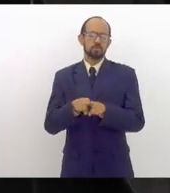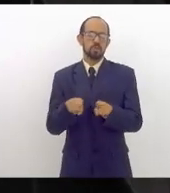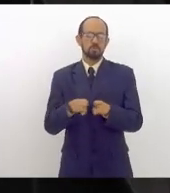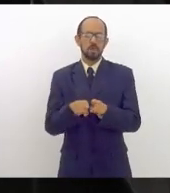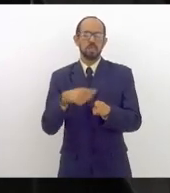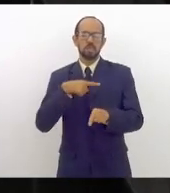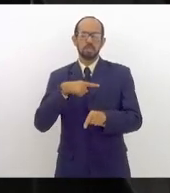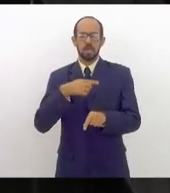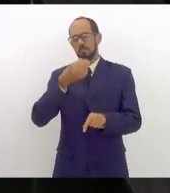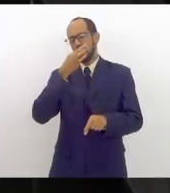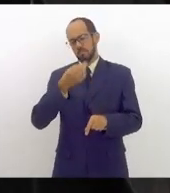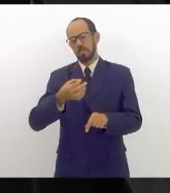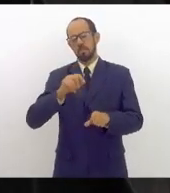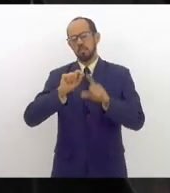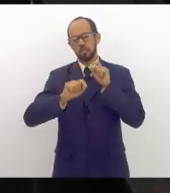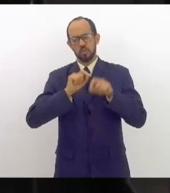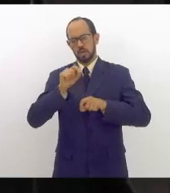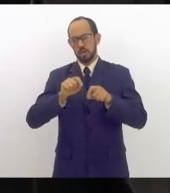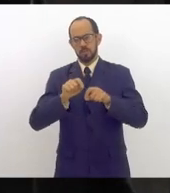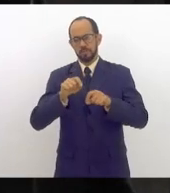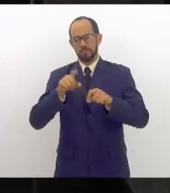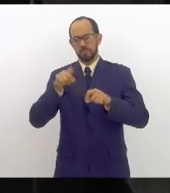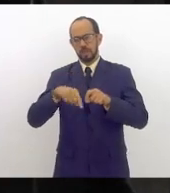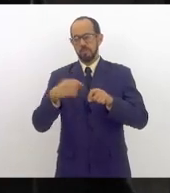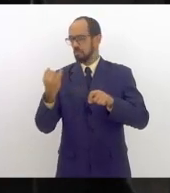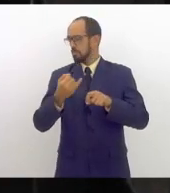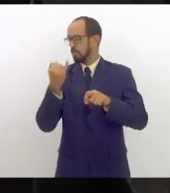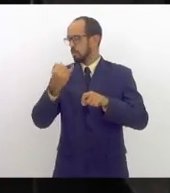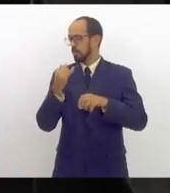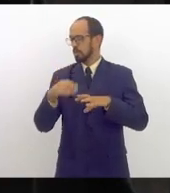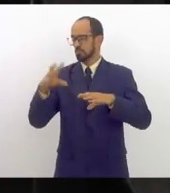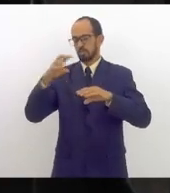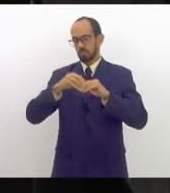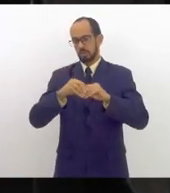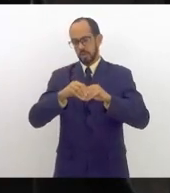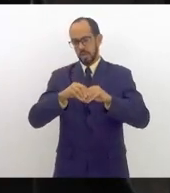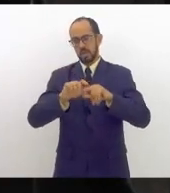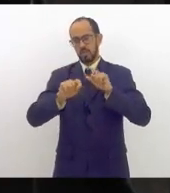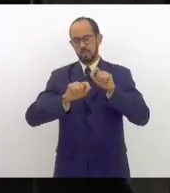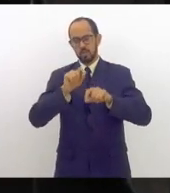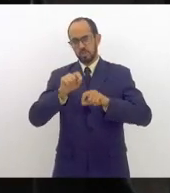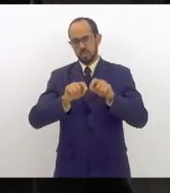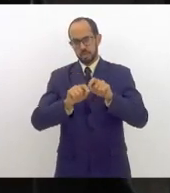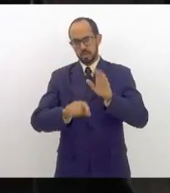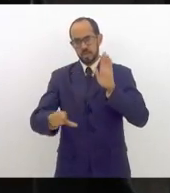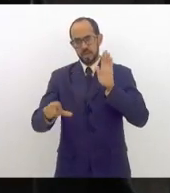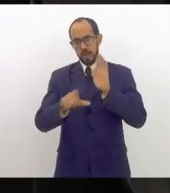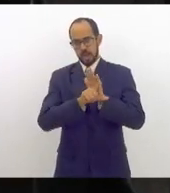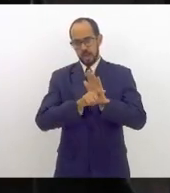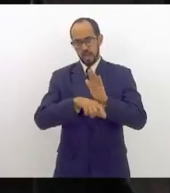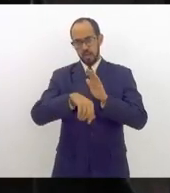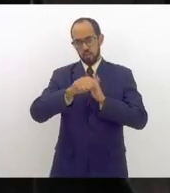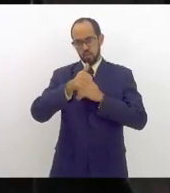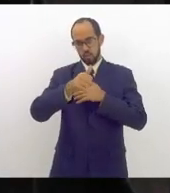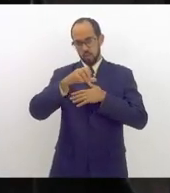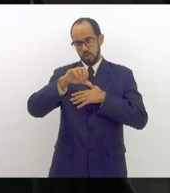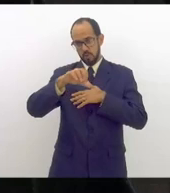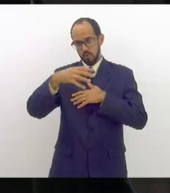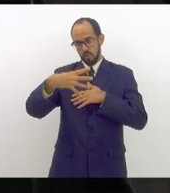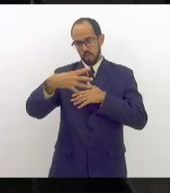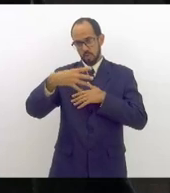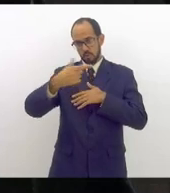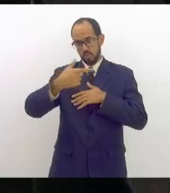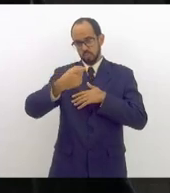comentário. Por fim, cabe ressaltar que a Lei Complementar Federal 194 de